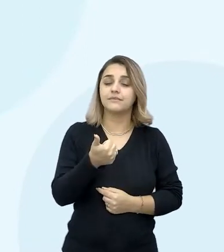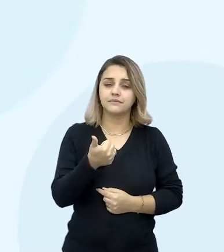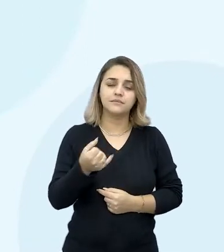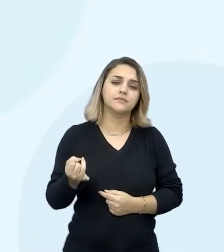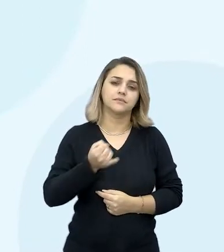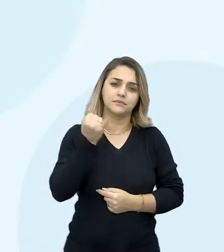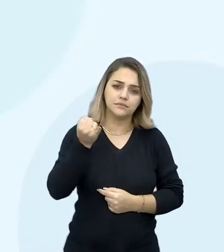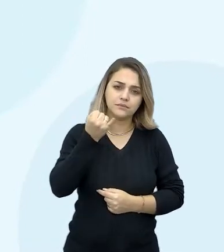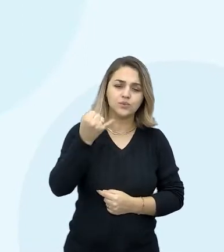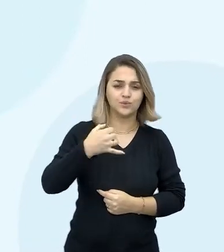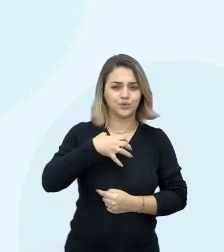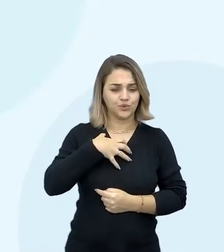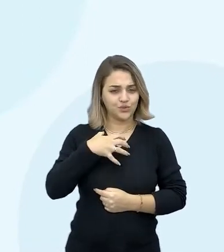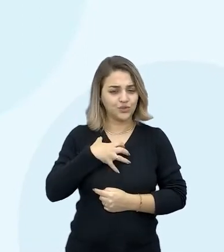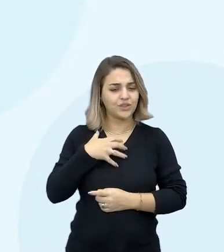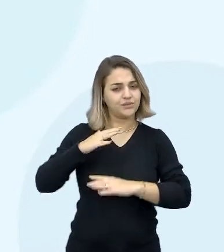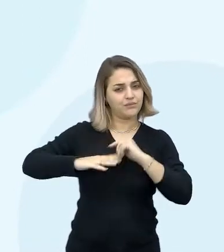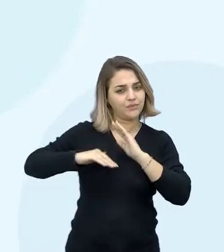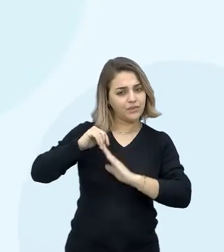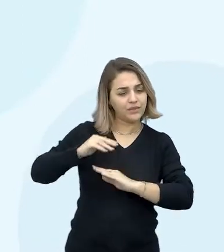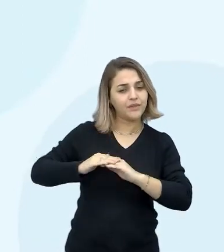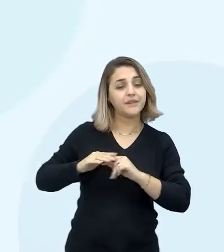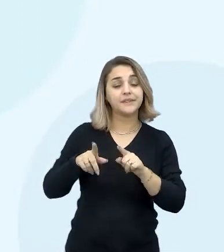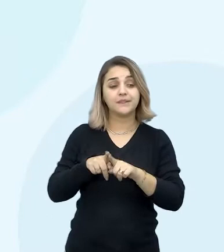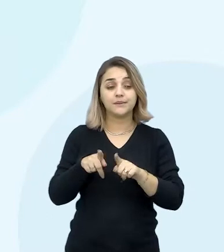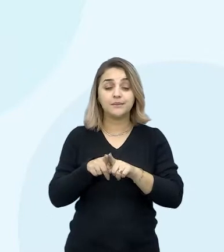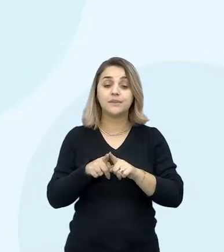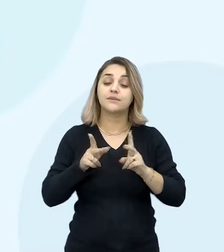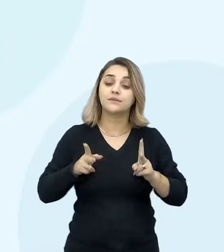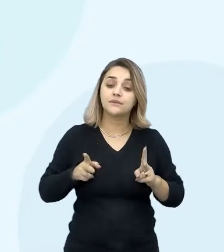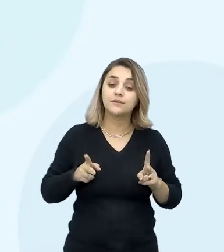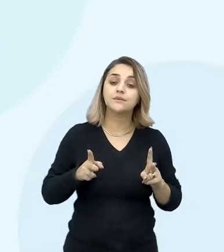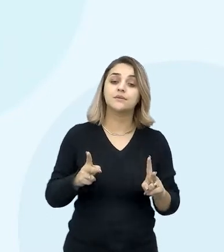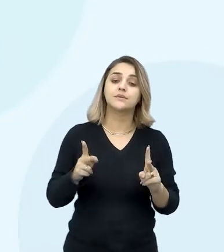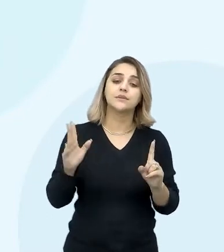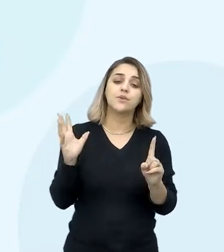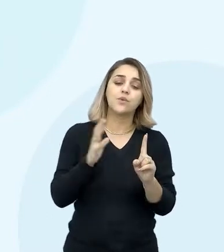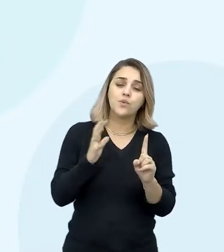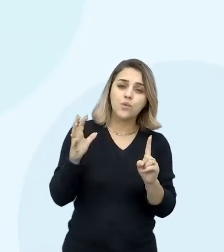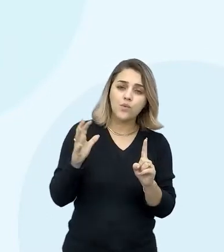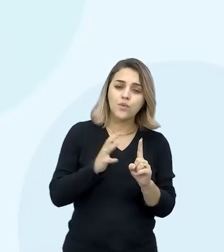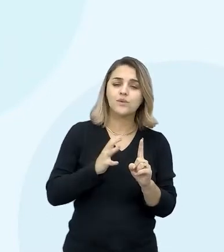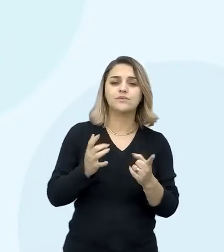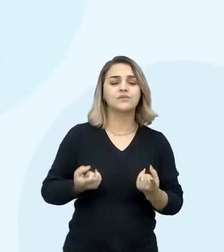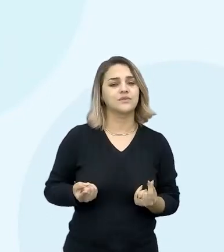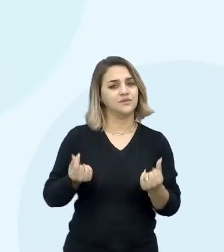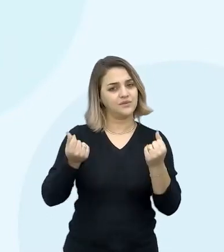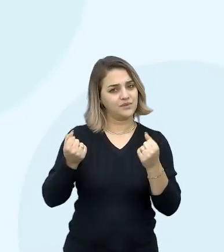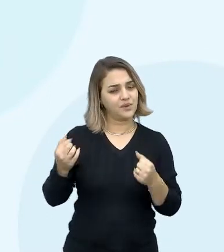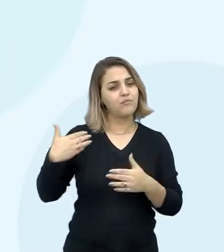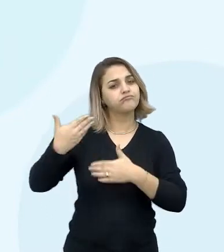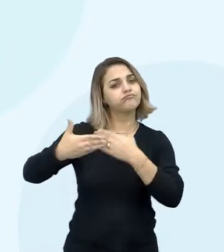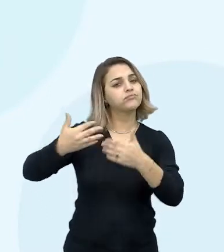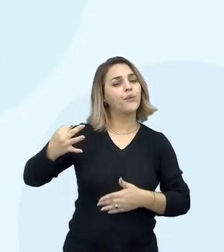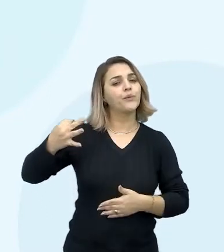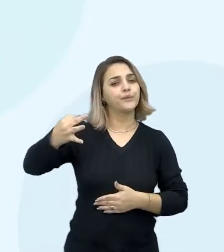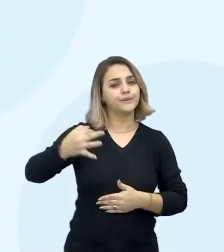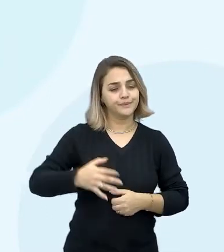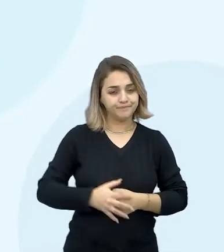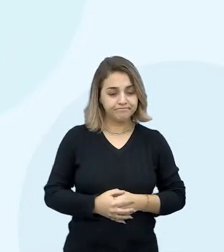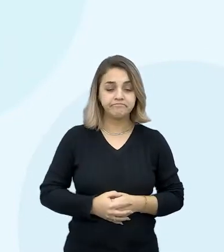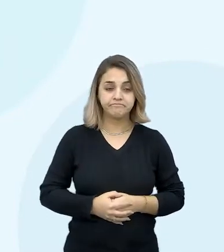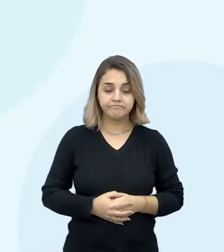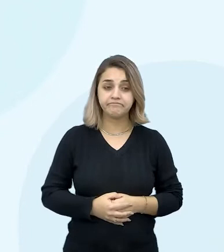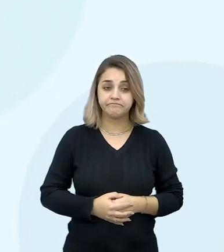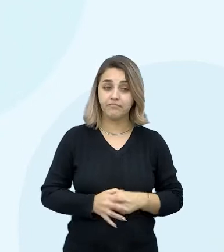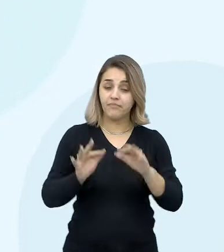as transações são realizadas e continuarão a impactar a economia no futuro que prevemos. Essa